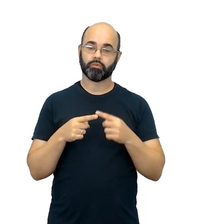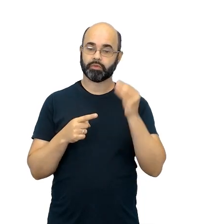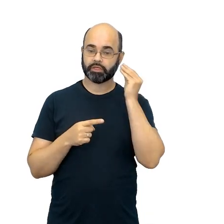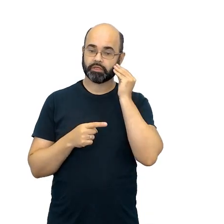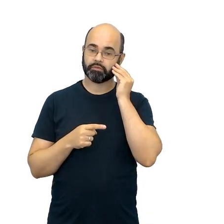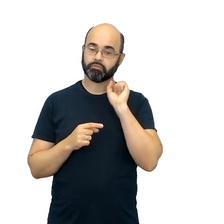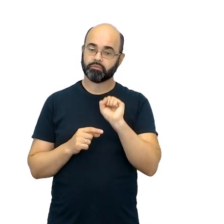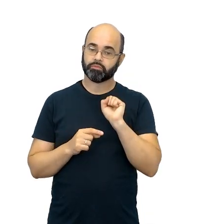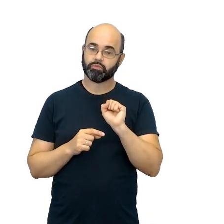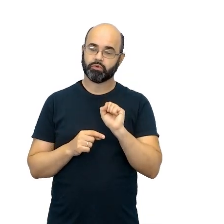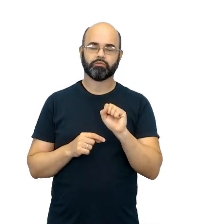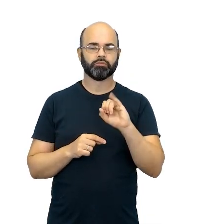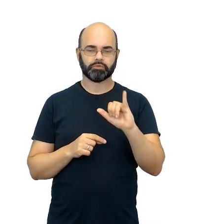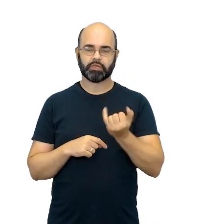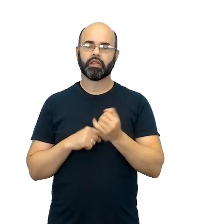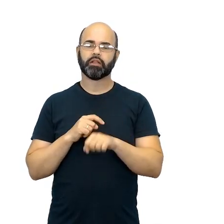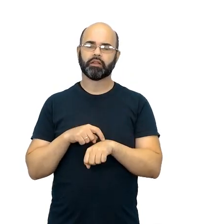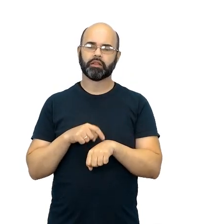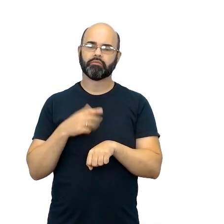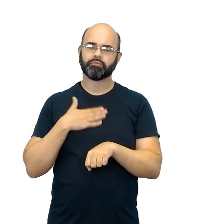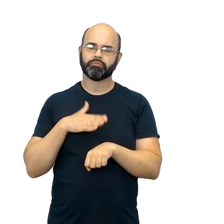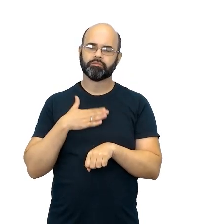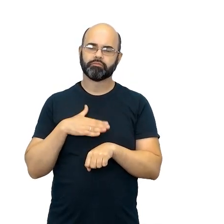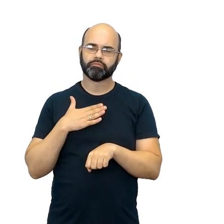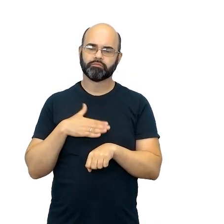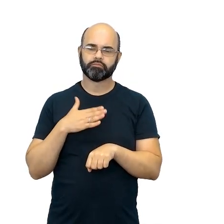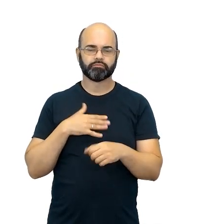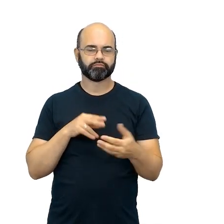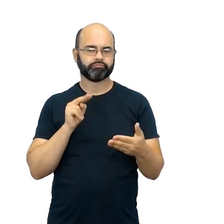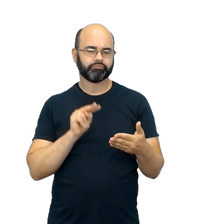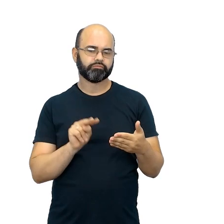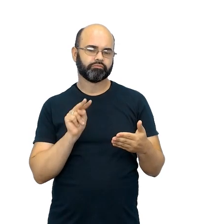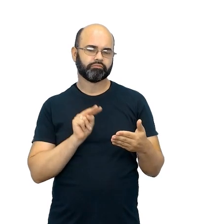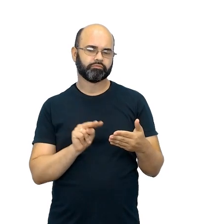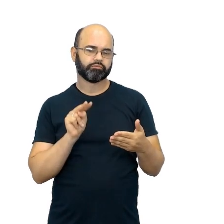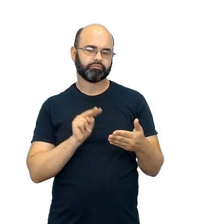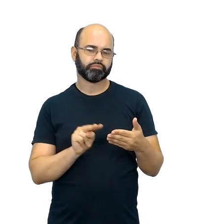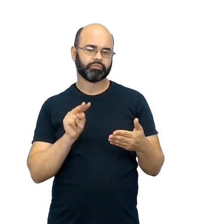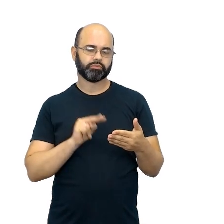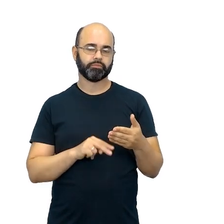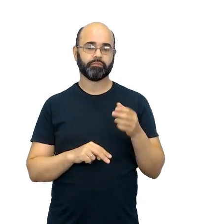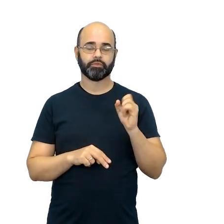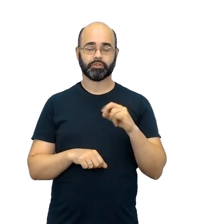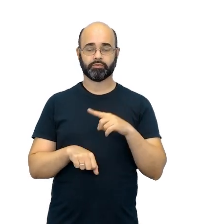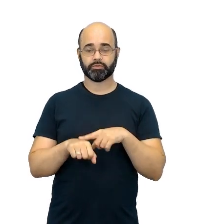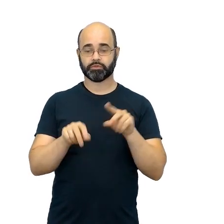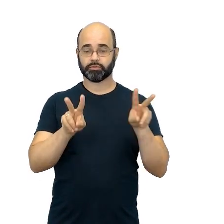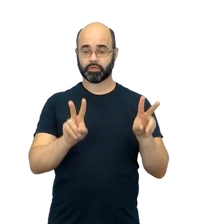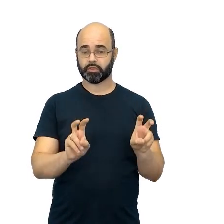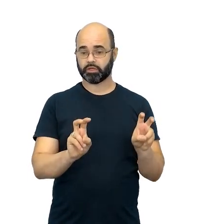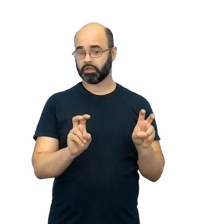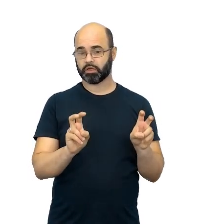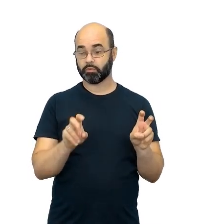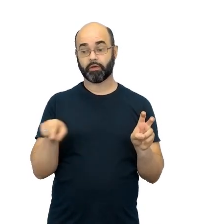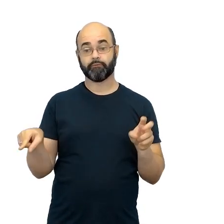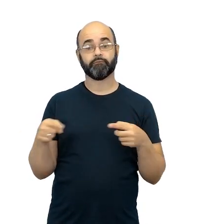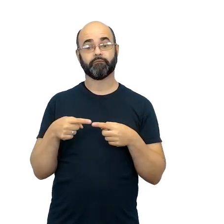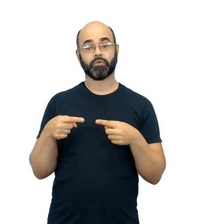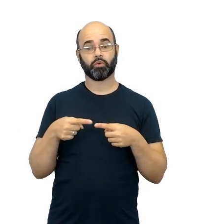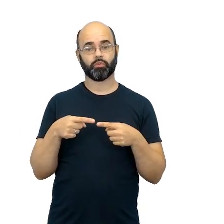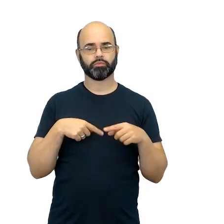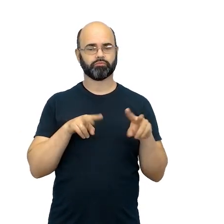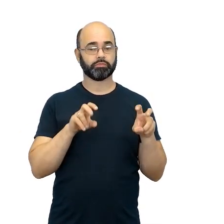pena passar um tempo ali vendo o que foi publicado, ou mesmo assim, se tiver um tema específico para trabalhar, já